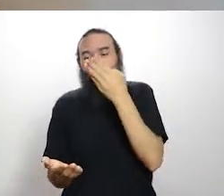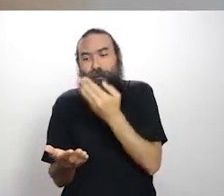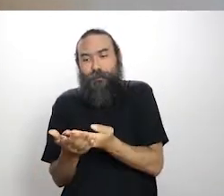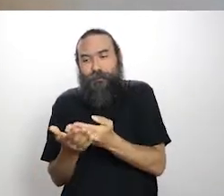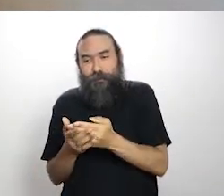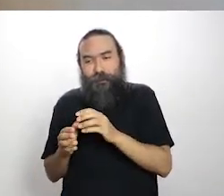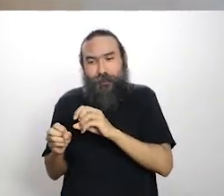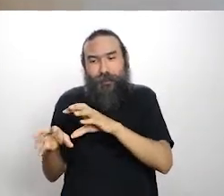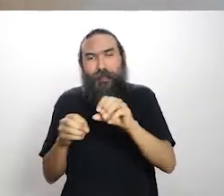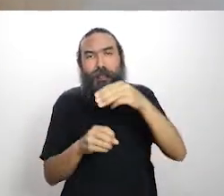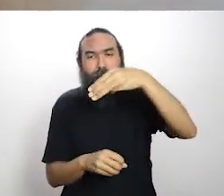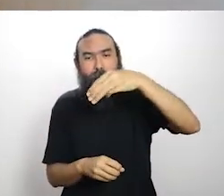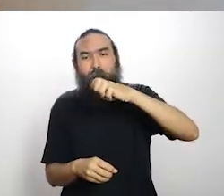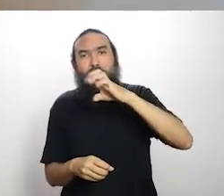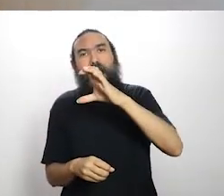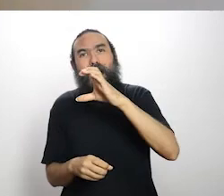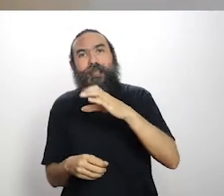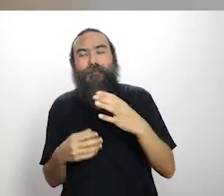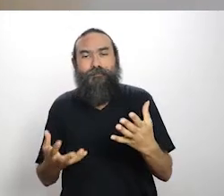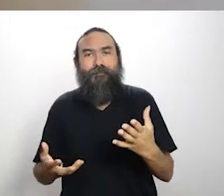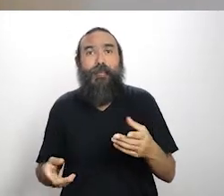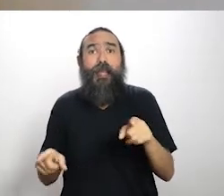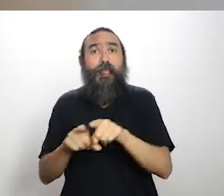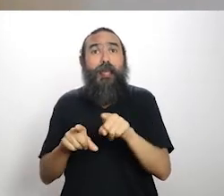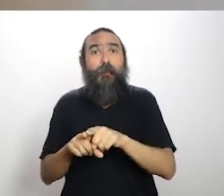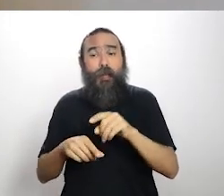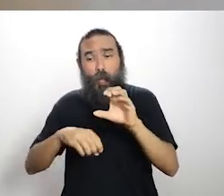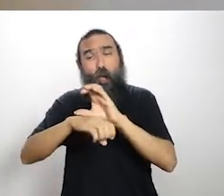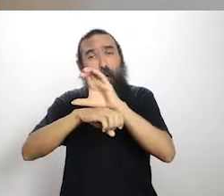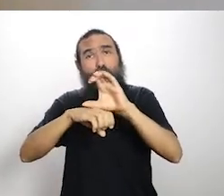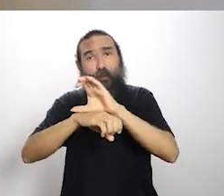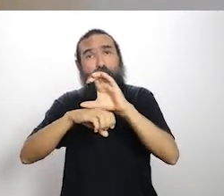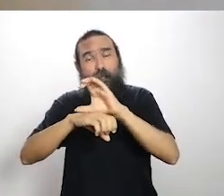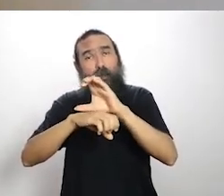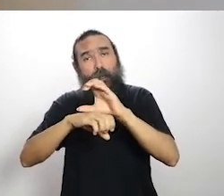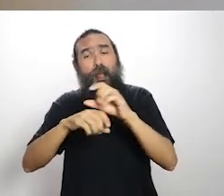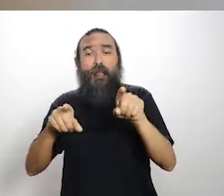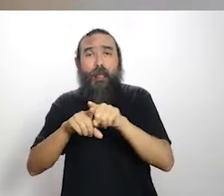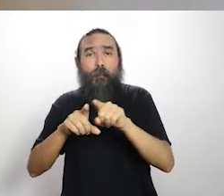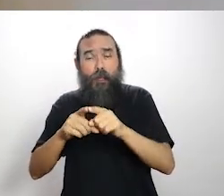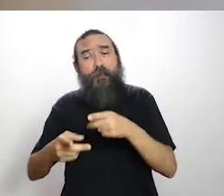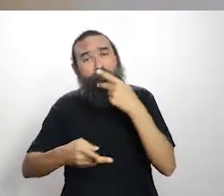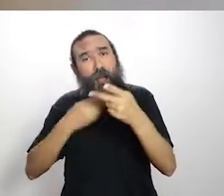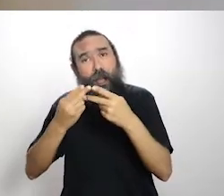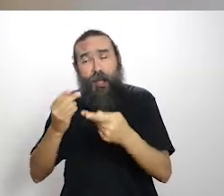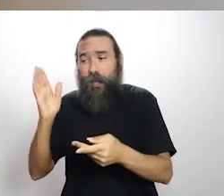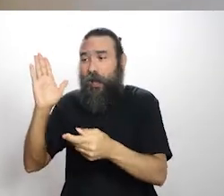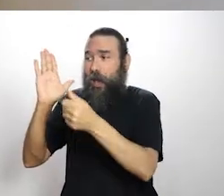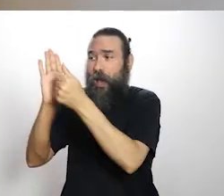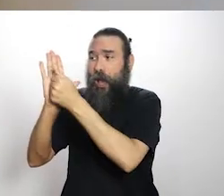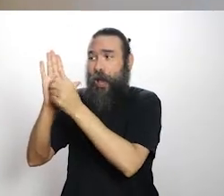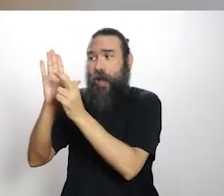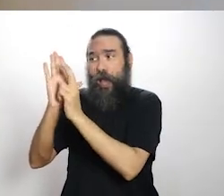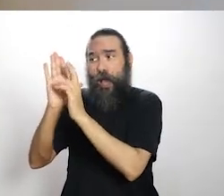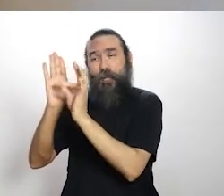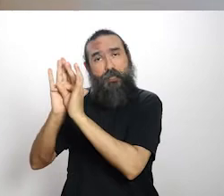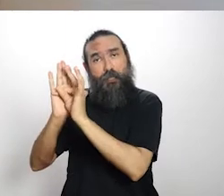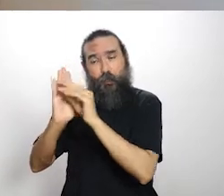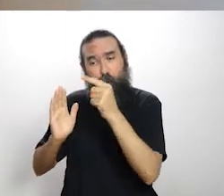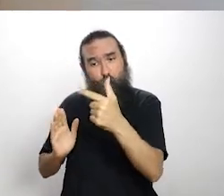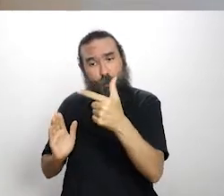né? Até a própria Constituição Federal de 88 já traz aí no artigo 210